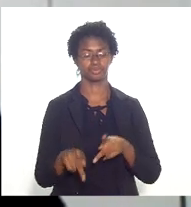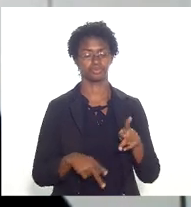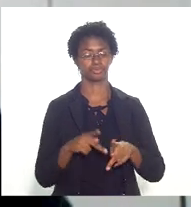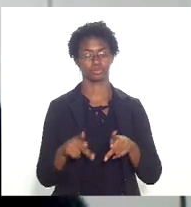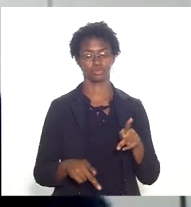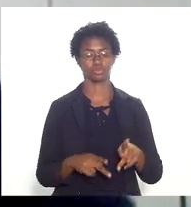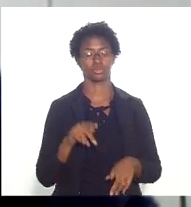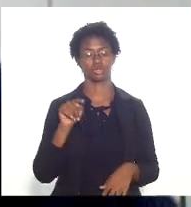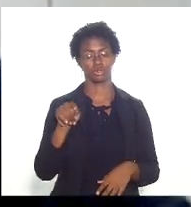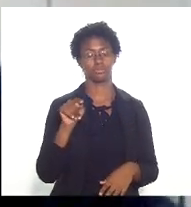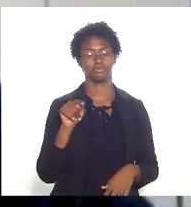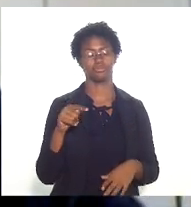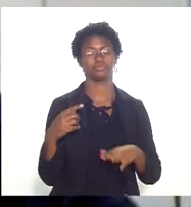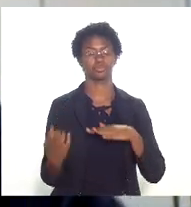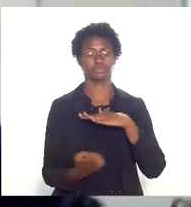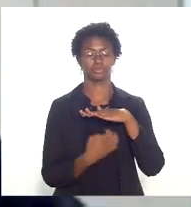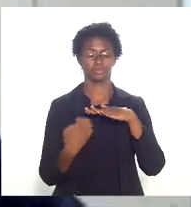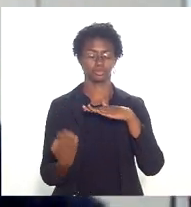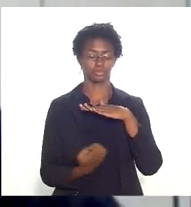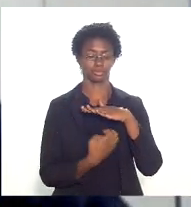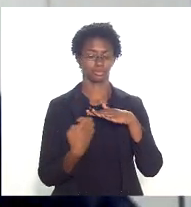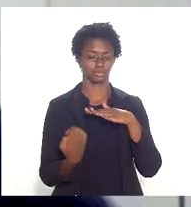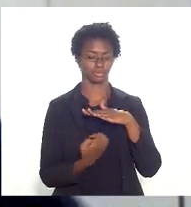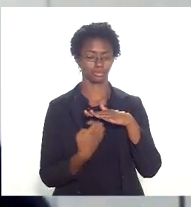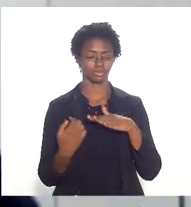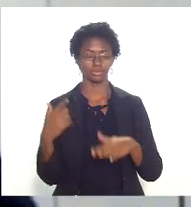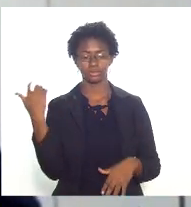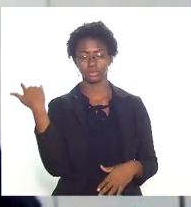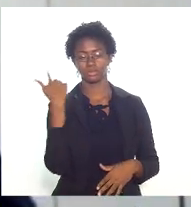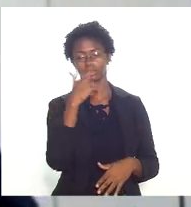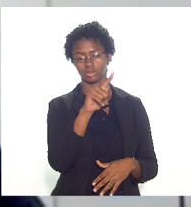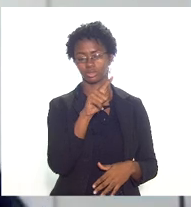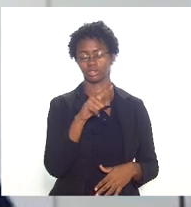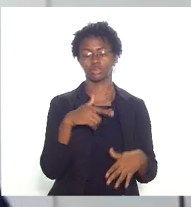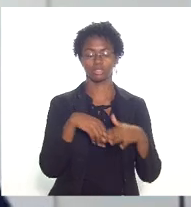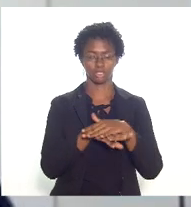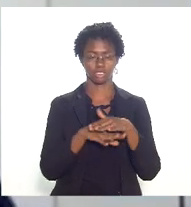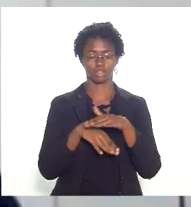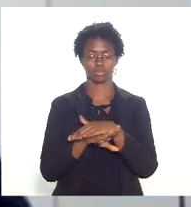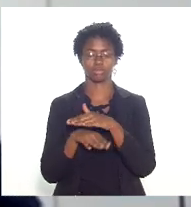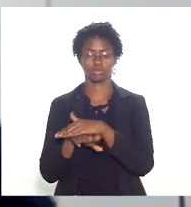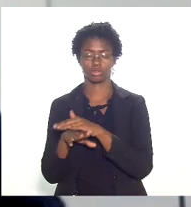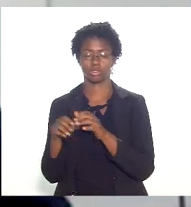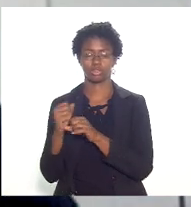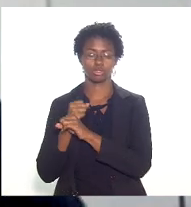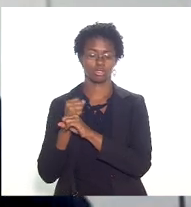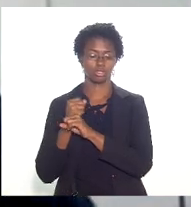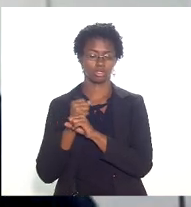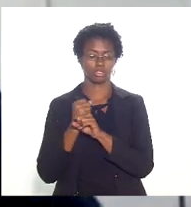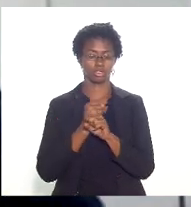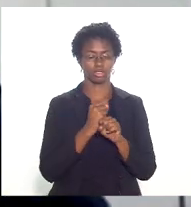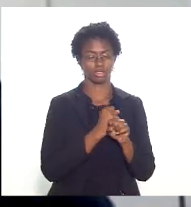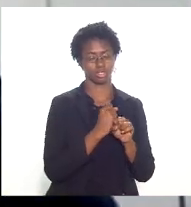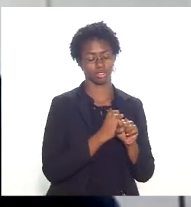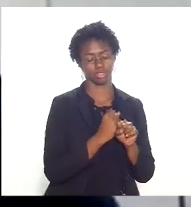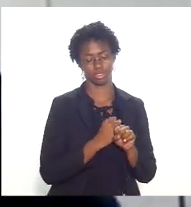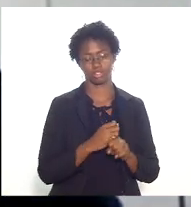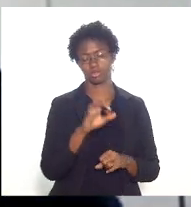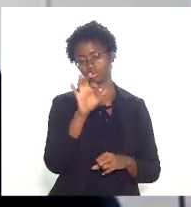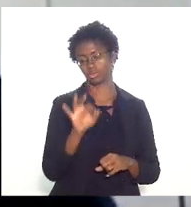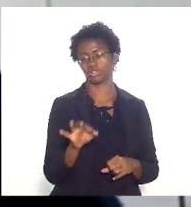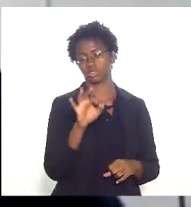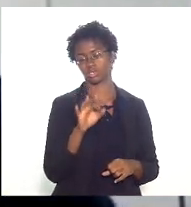empresa que tem conseguido acumular ano ama uma taxa de